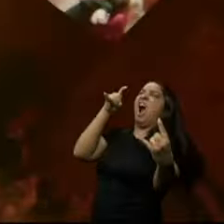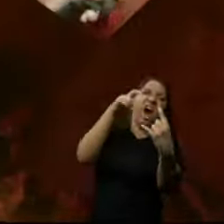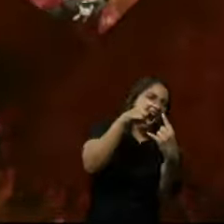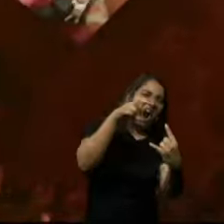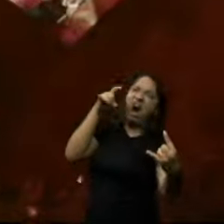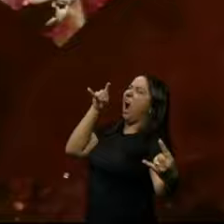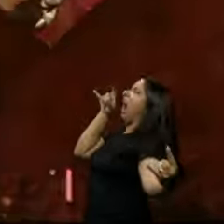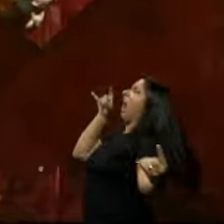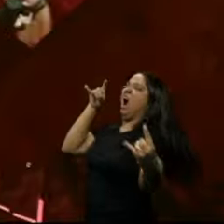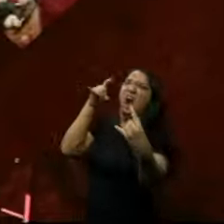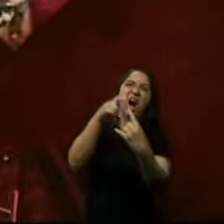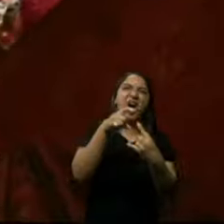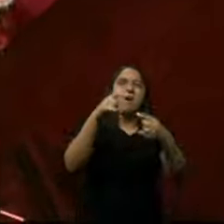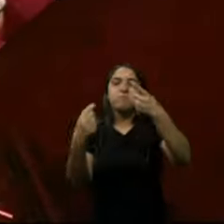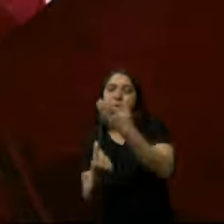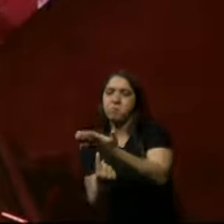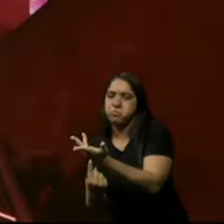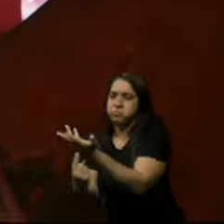Facebook